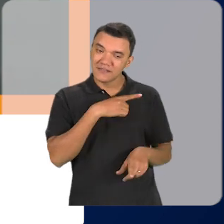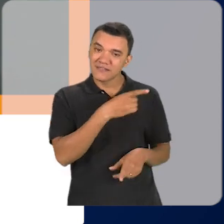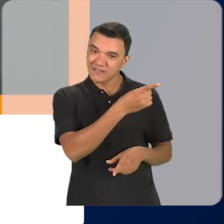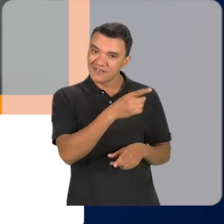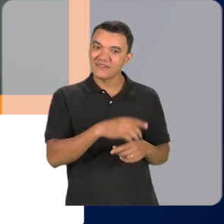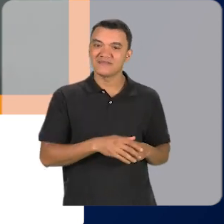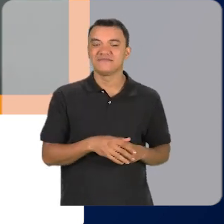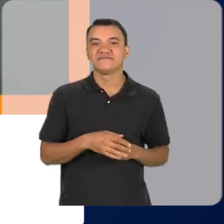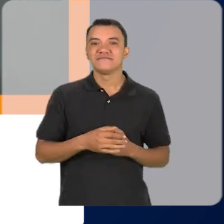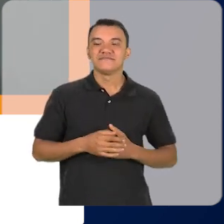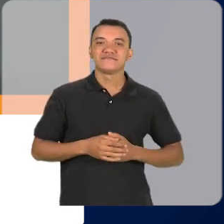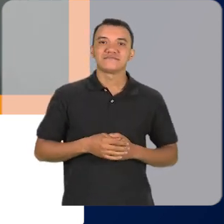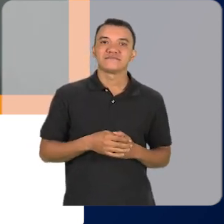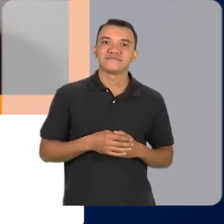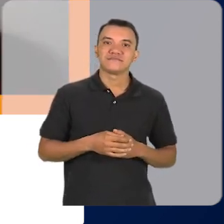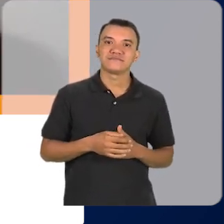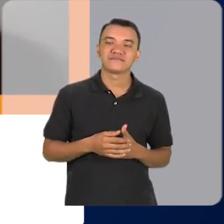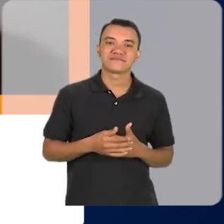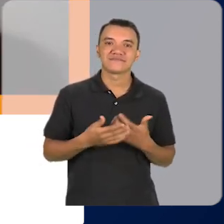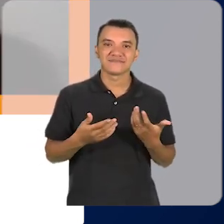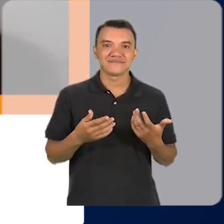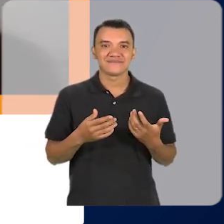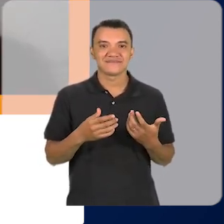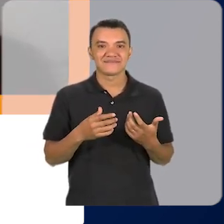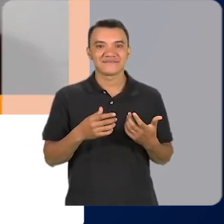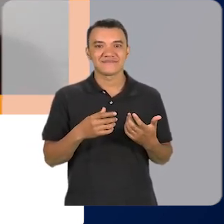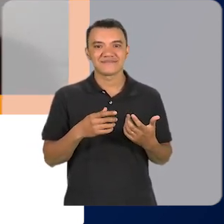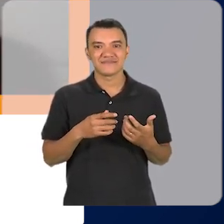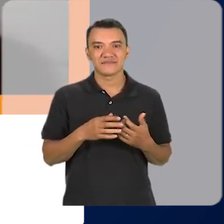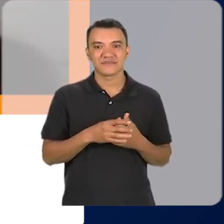Não falta opção. Inclusive, eu mandei para a